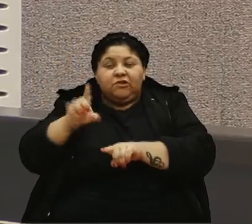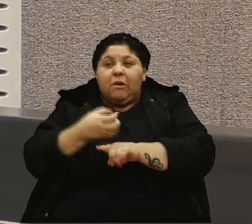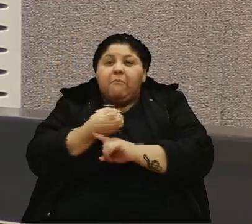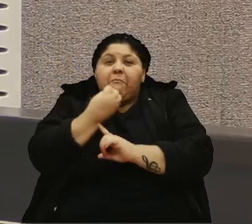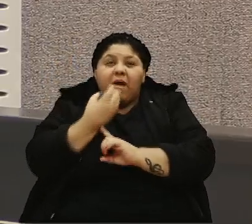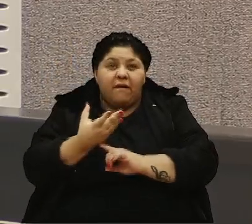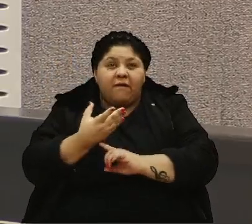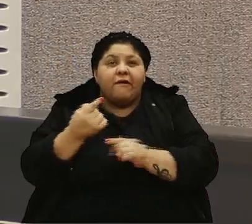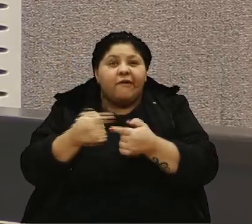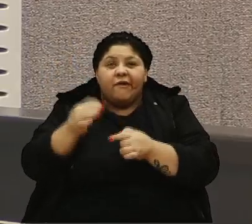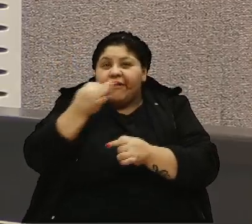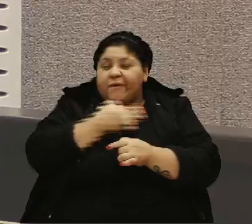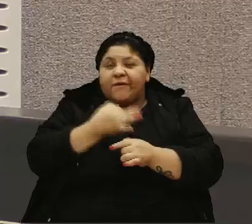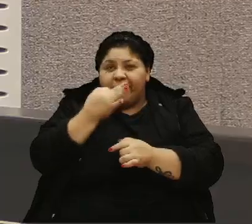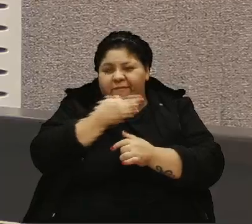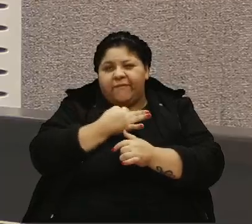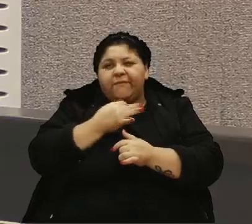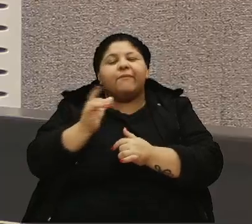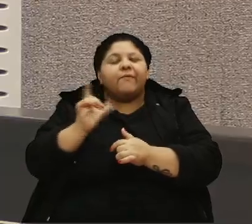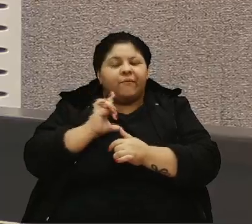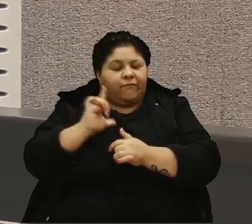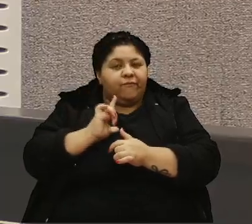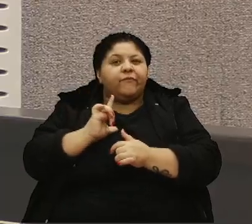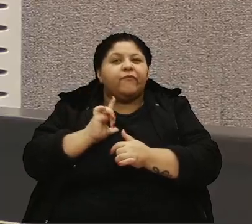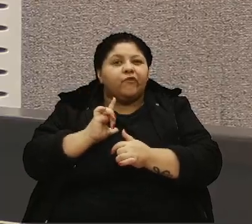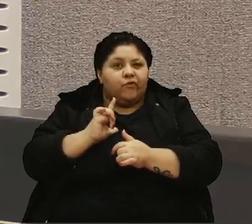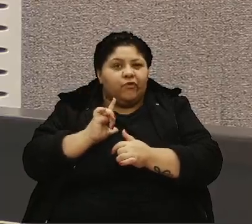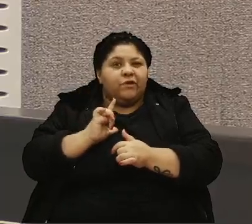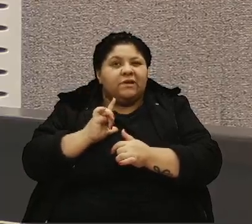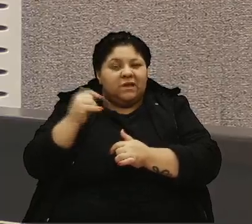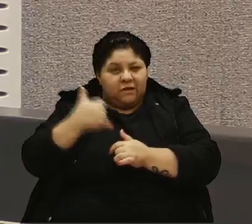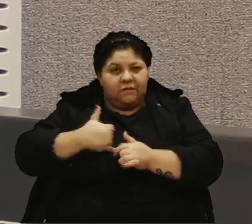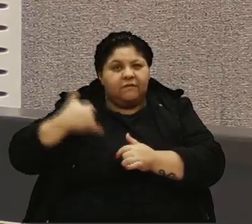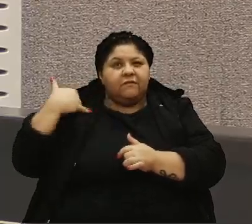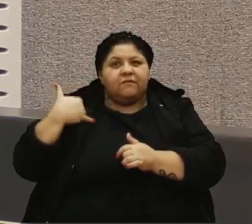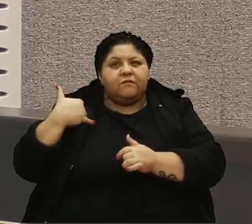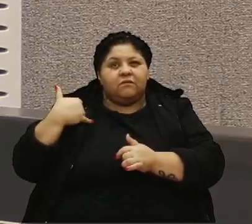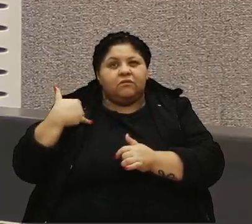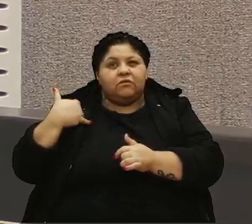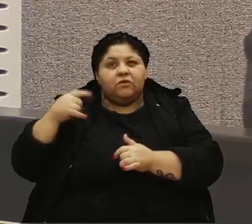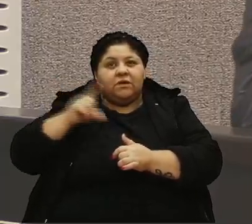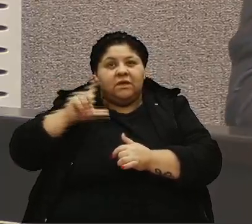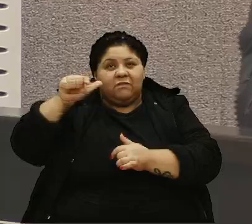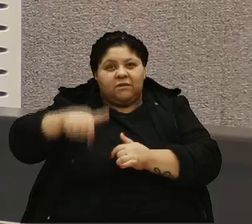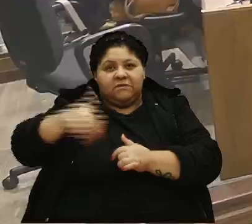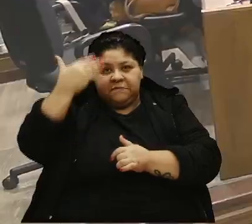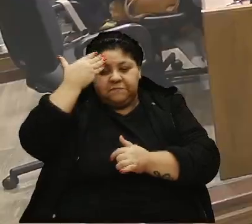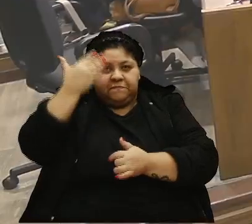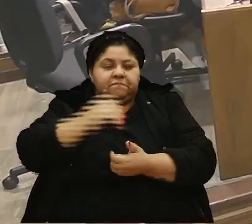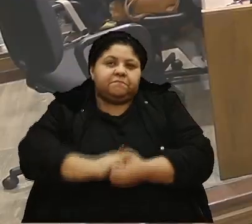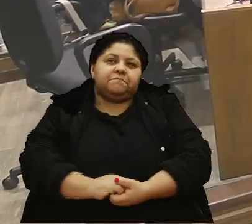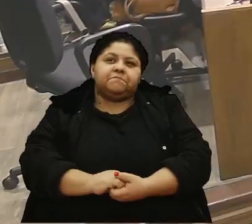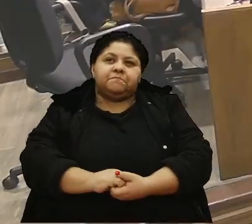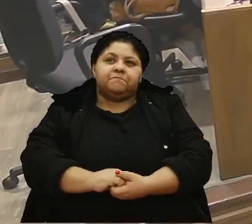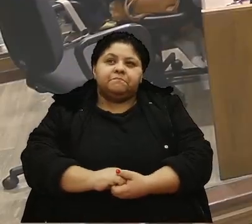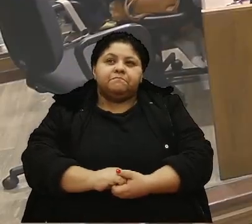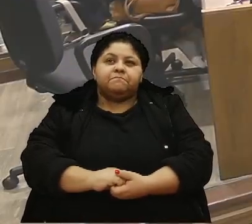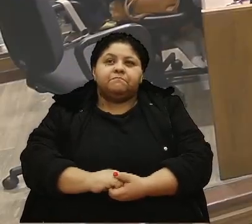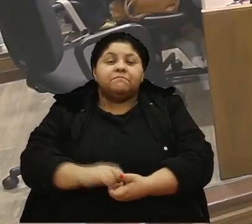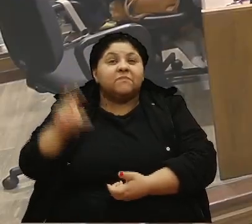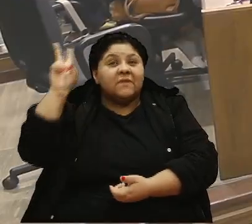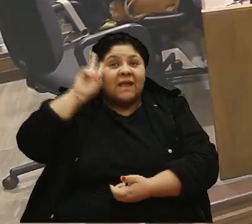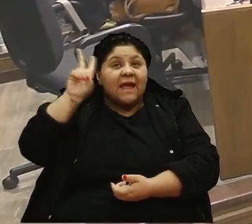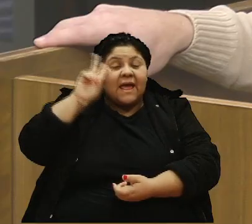assim, mas Caxias ainda tem um motivo de se orgulhar das condições que ainda temos por aqui. Muito obrigado. Isso aí, vereador. Lembrando que